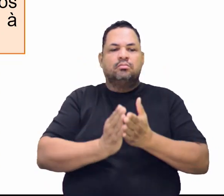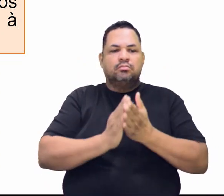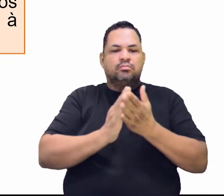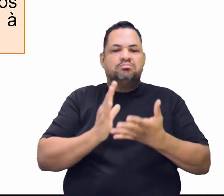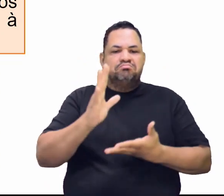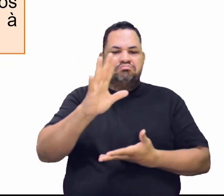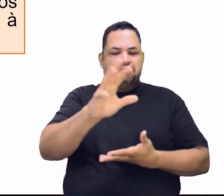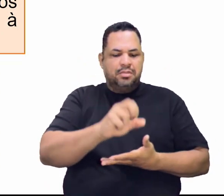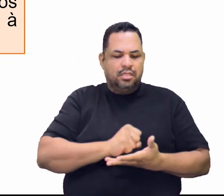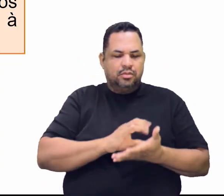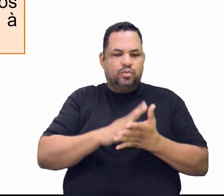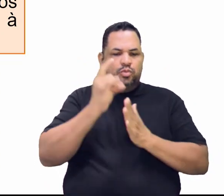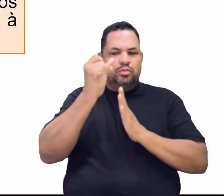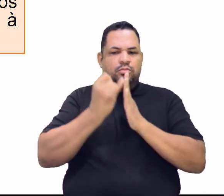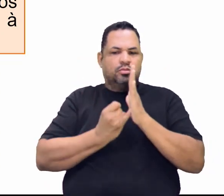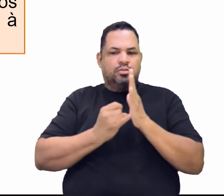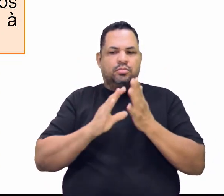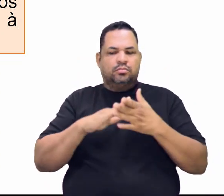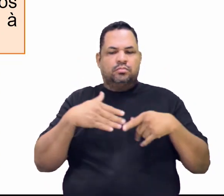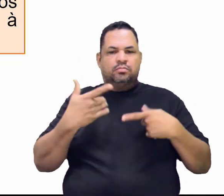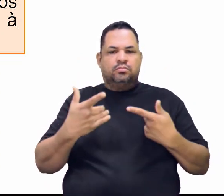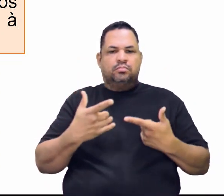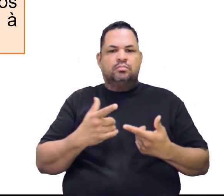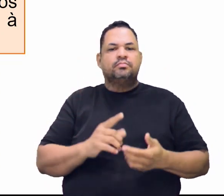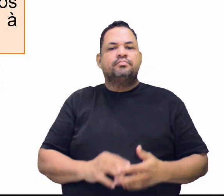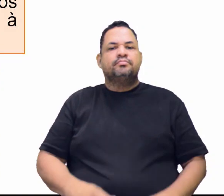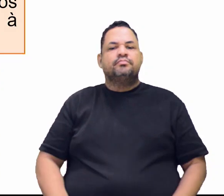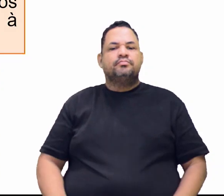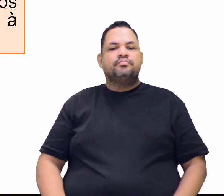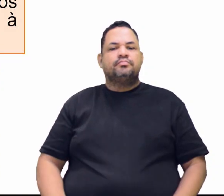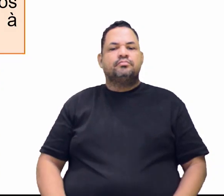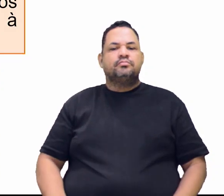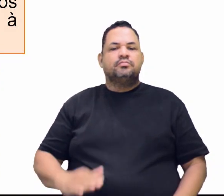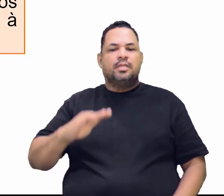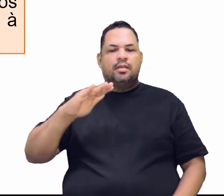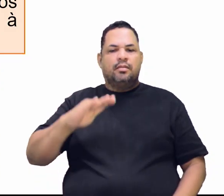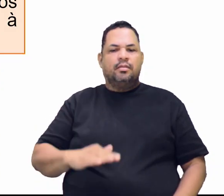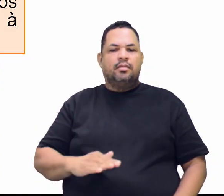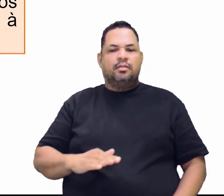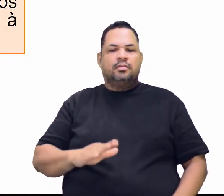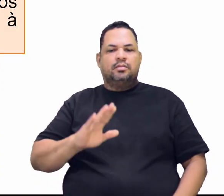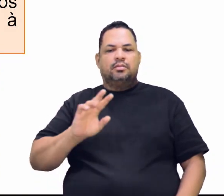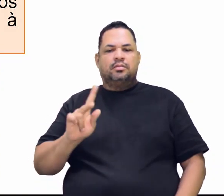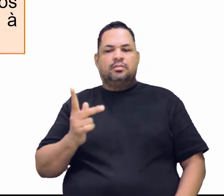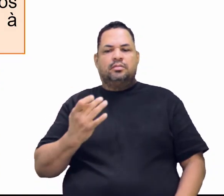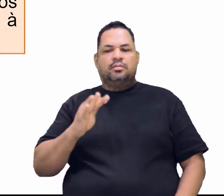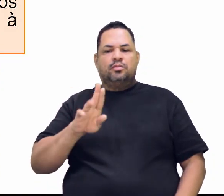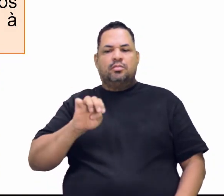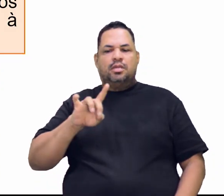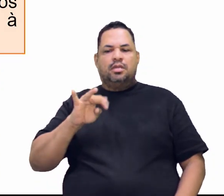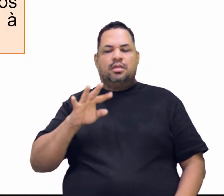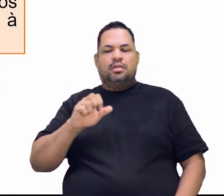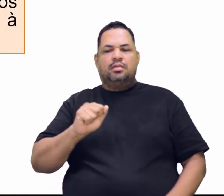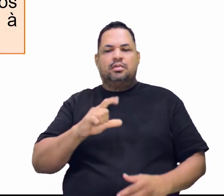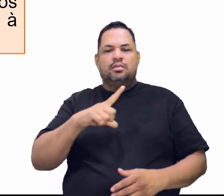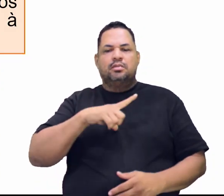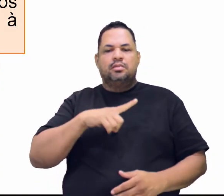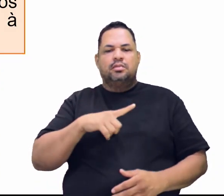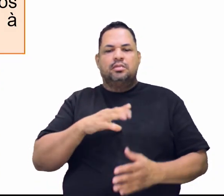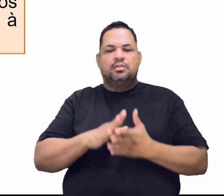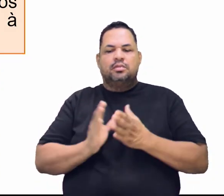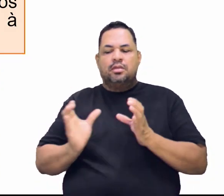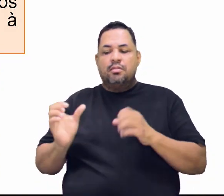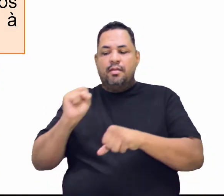sejam recolhidos os impostos. E aqui abaixo de Humaitá, chamado Alto Crato, tinha lá um